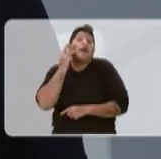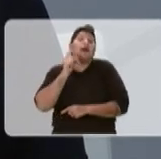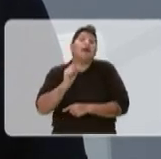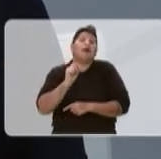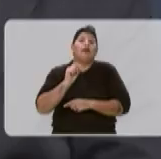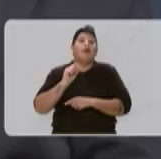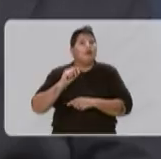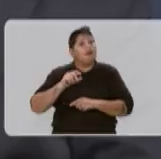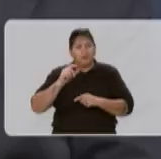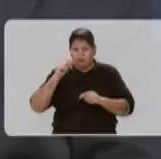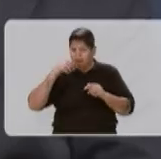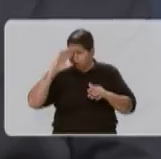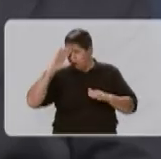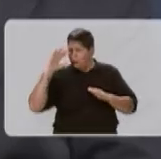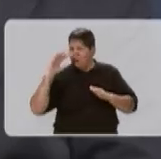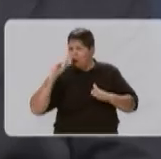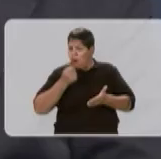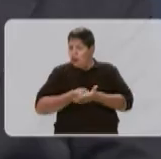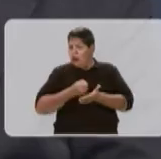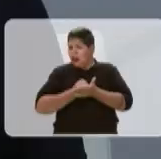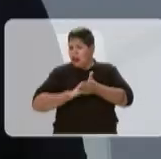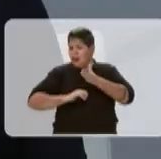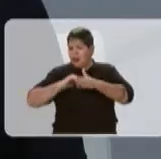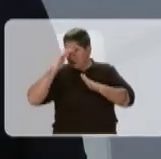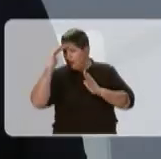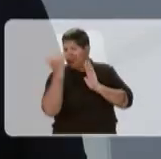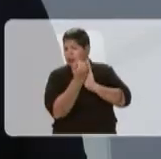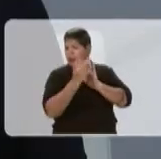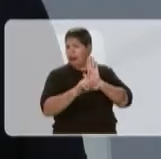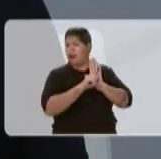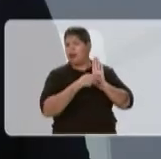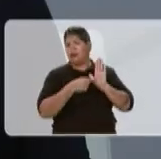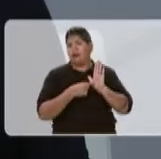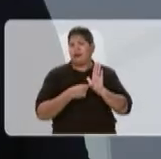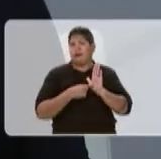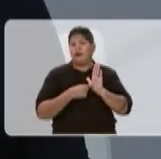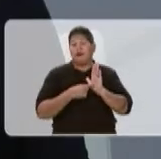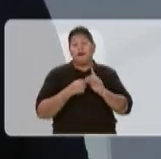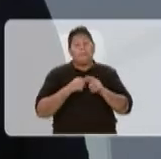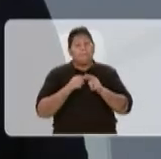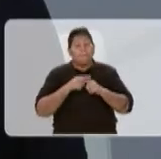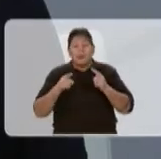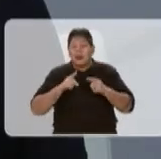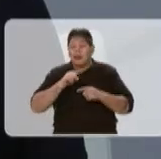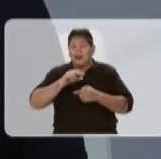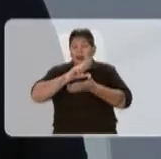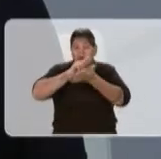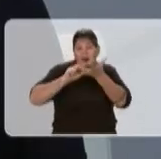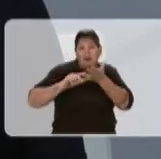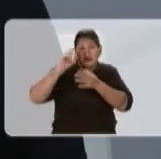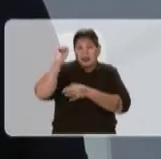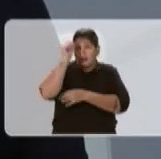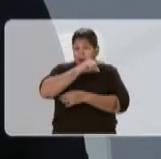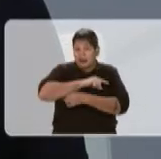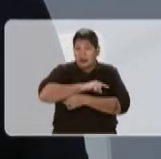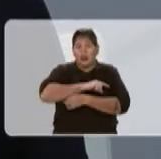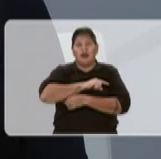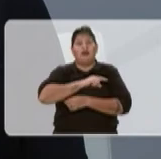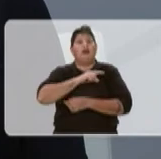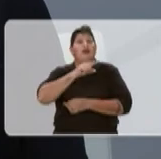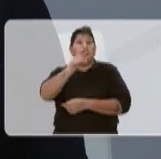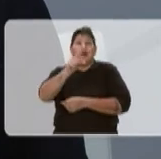empresas cumpram essa cota, essa reserva de postos de trabalho. Mas são inúmeras as